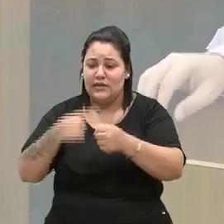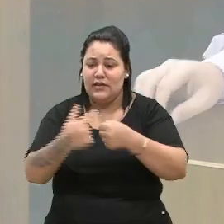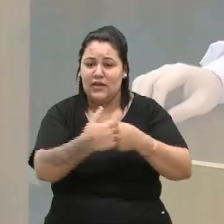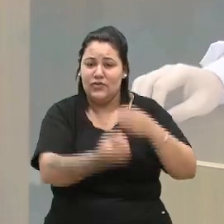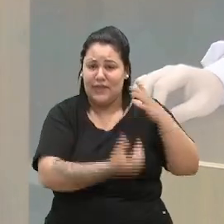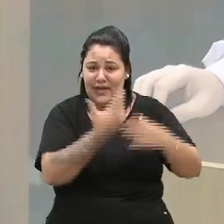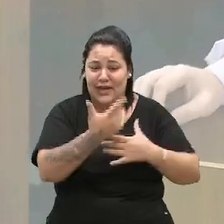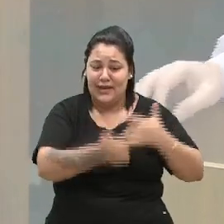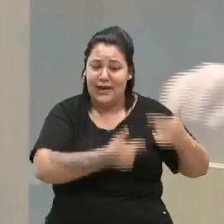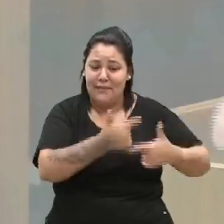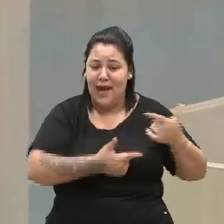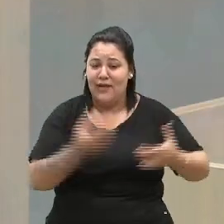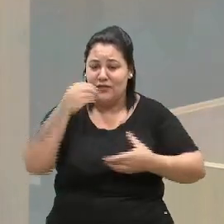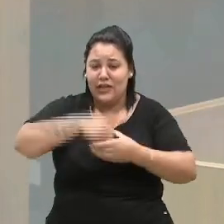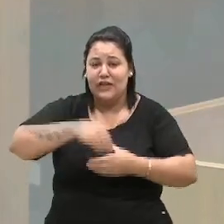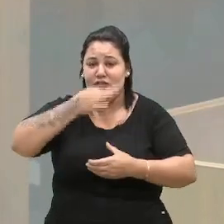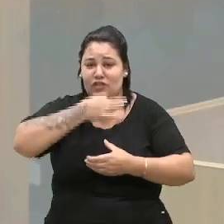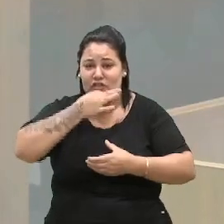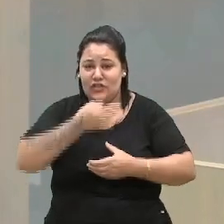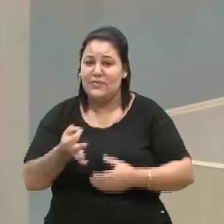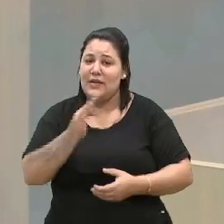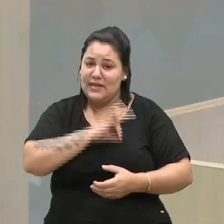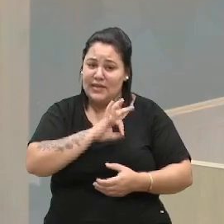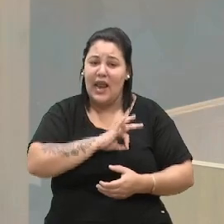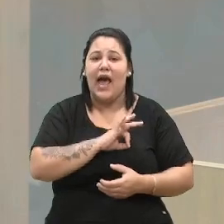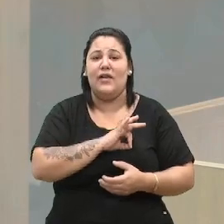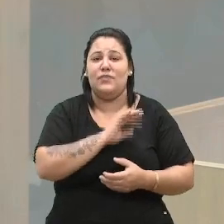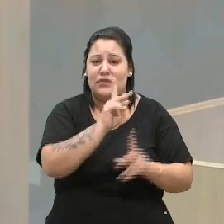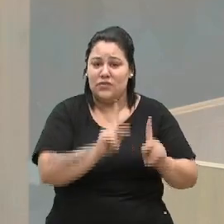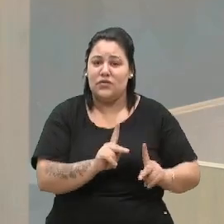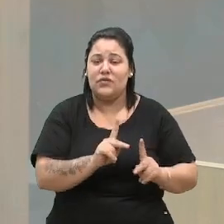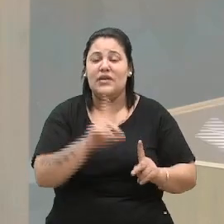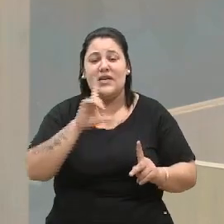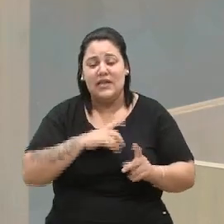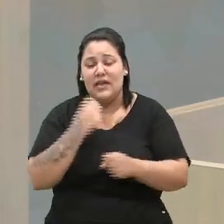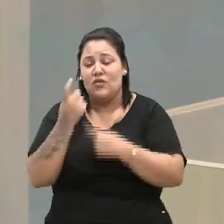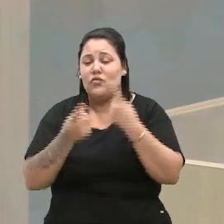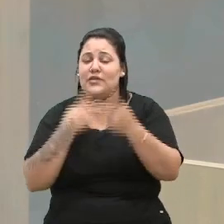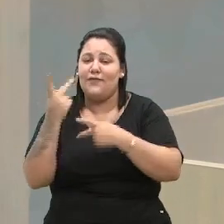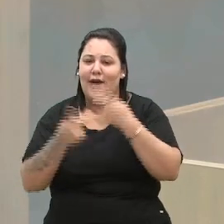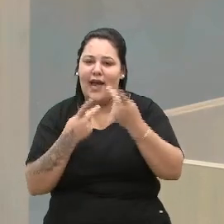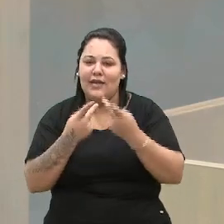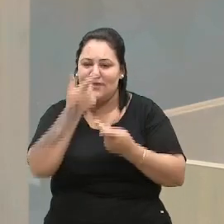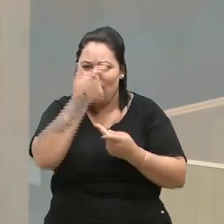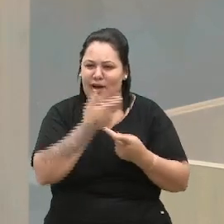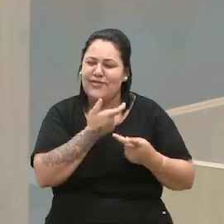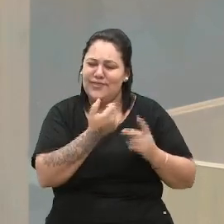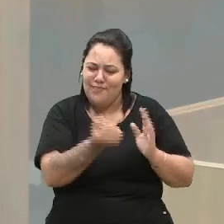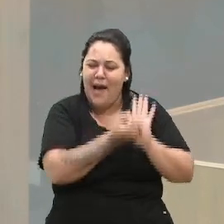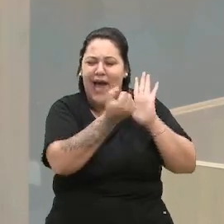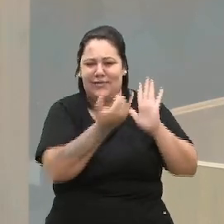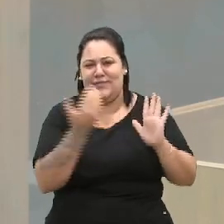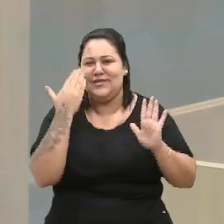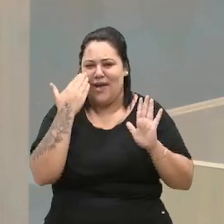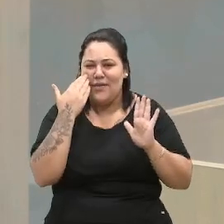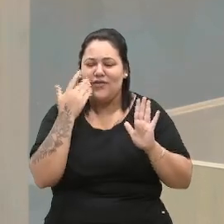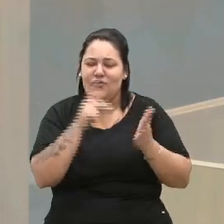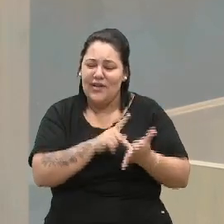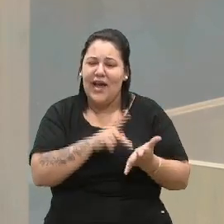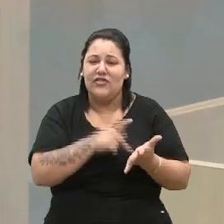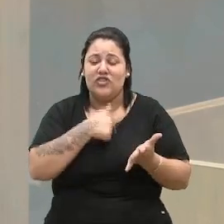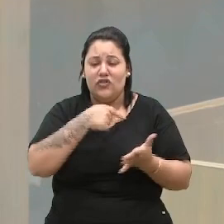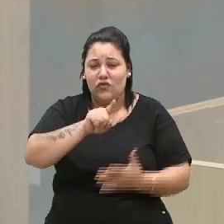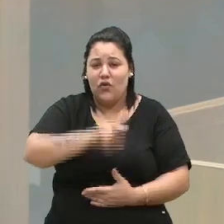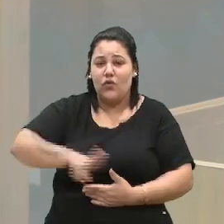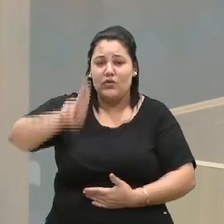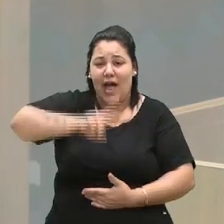renda, consequentemente. E existem algumas falas que eu acho que são emblemáticas, e eu vou usar,